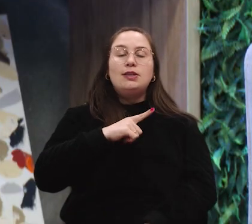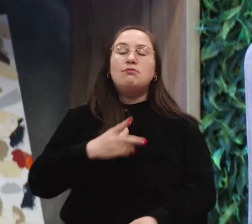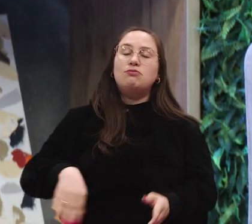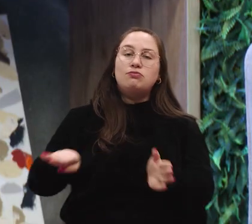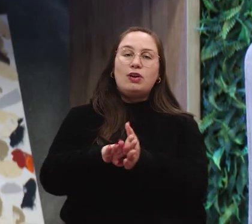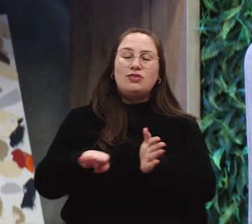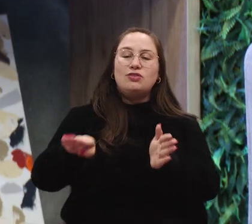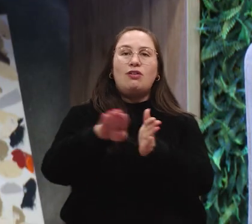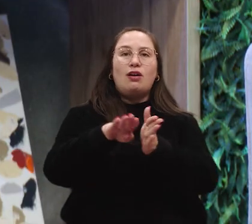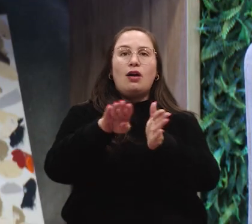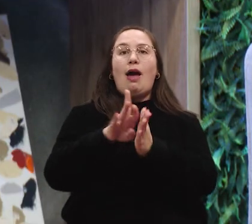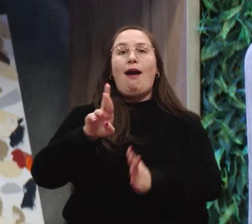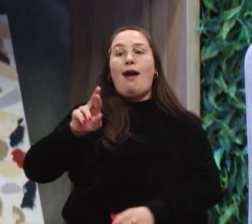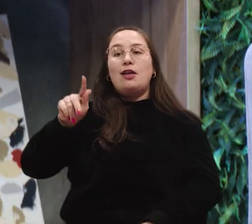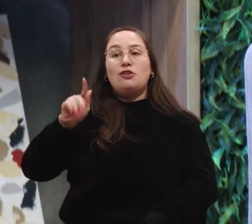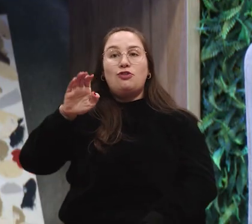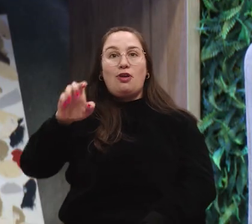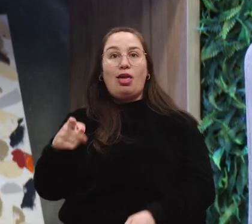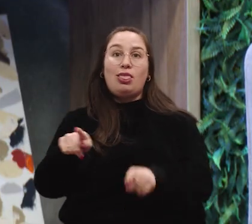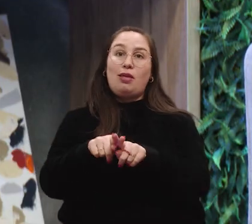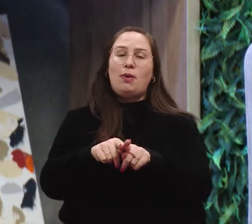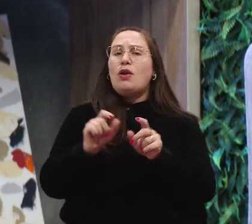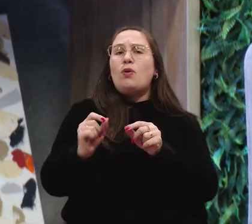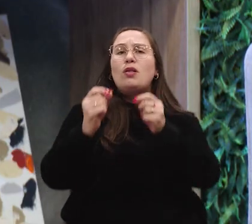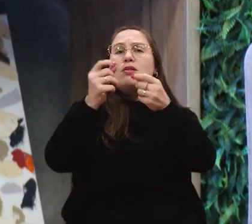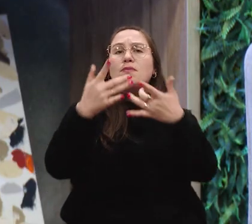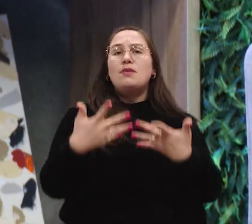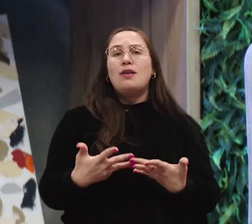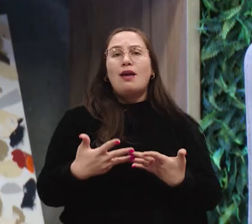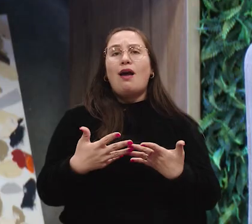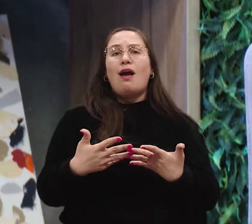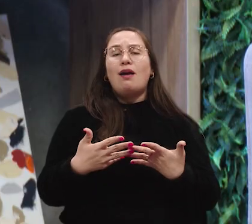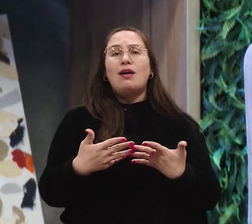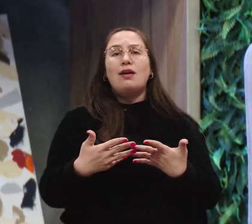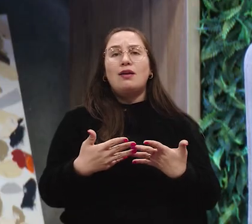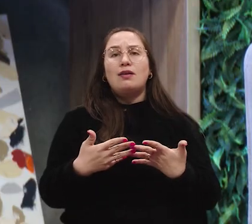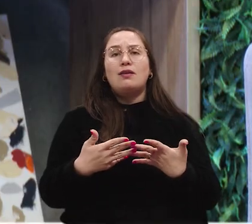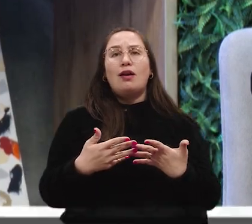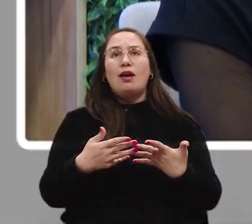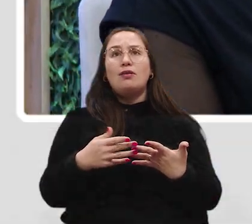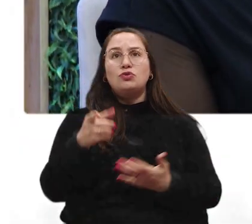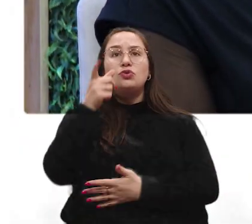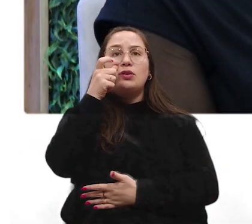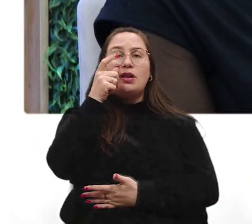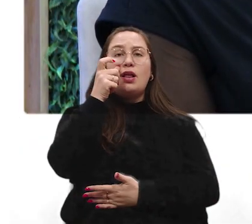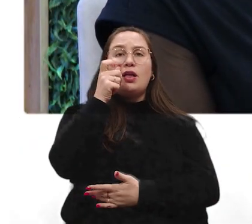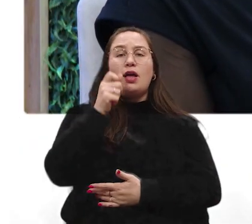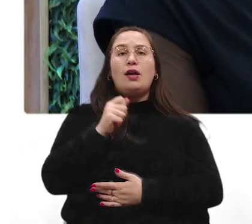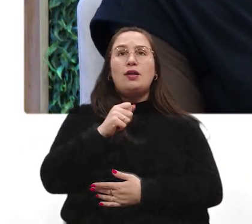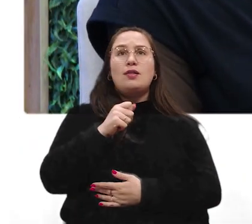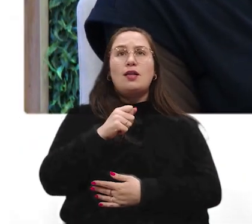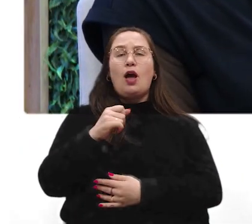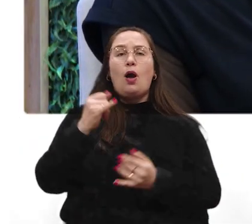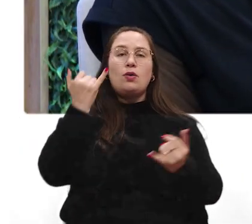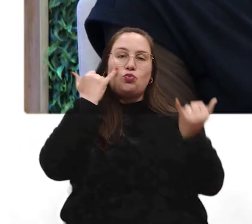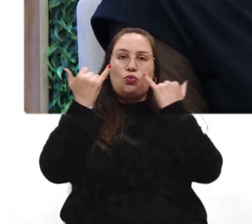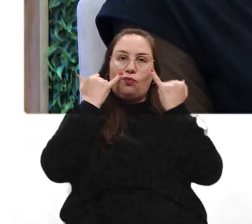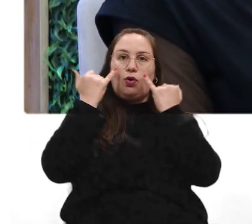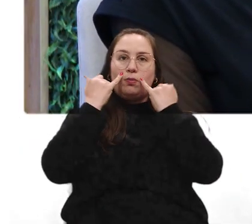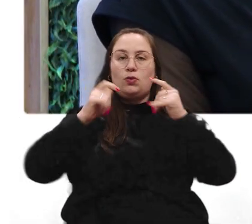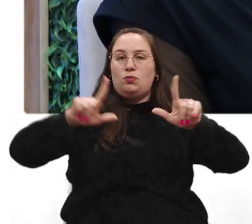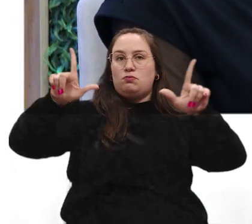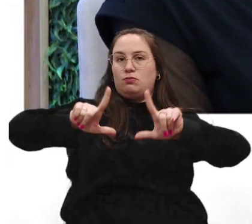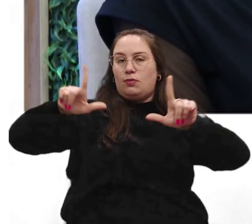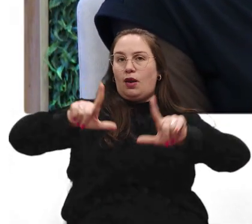seguem chegando, né, além da RGE, e algumas orientações também que seriam interessantes. A gente vai passar no final do programa as